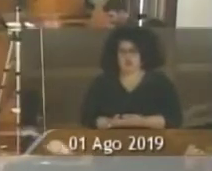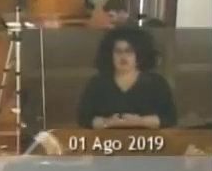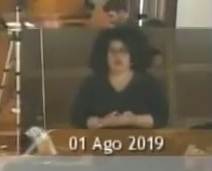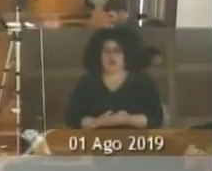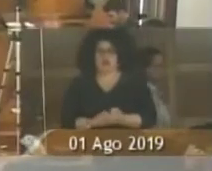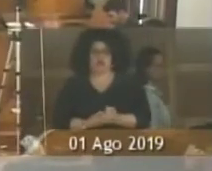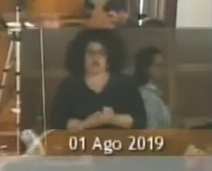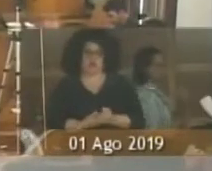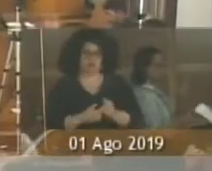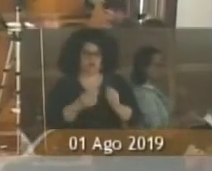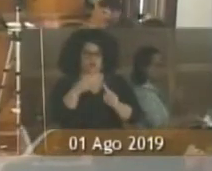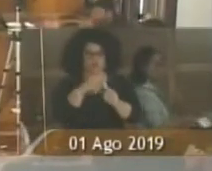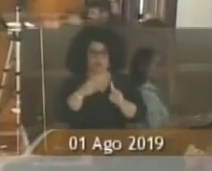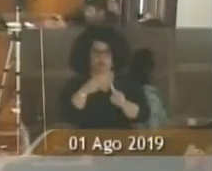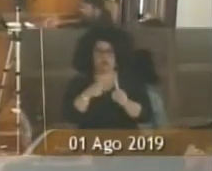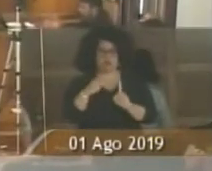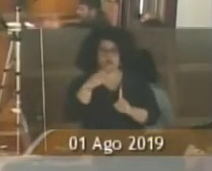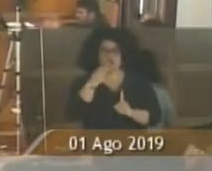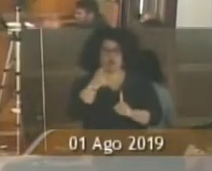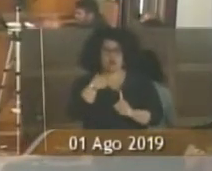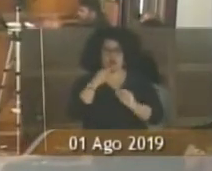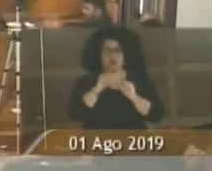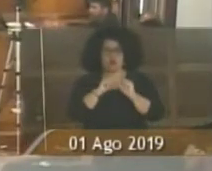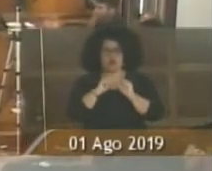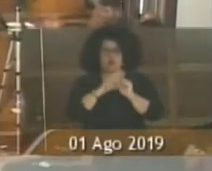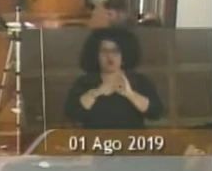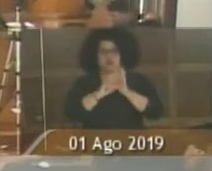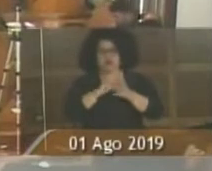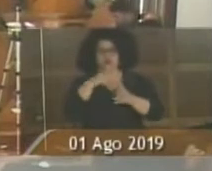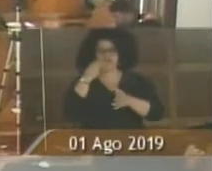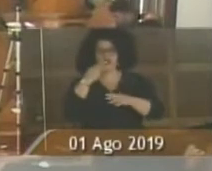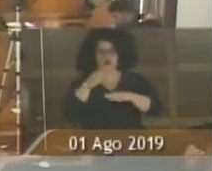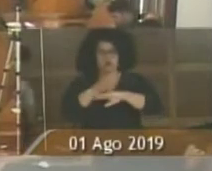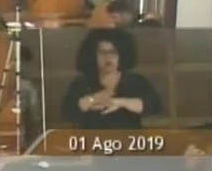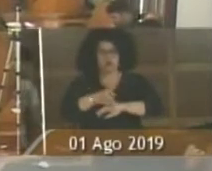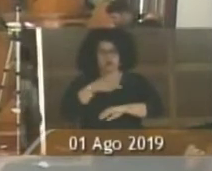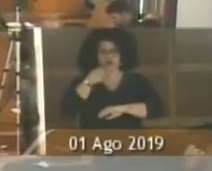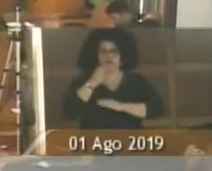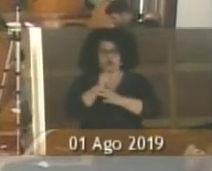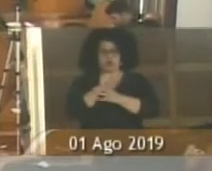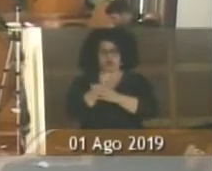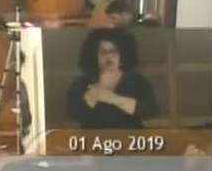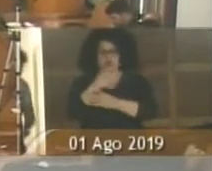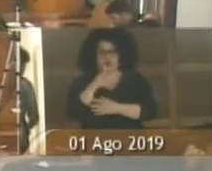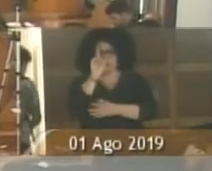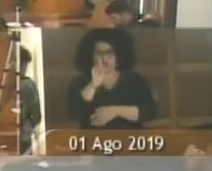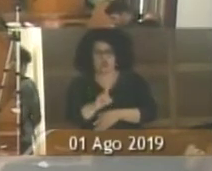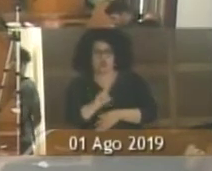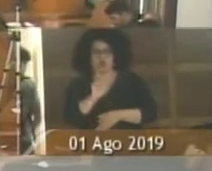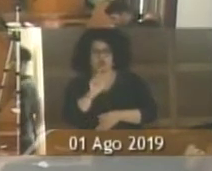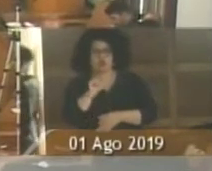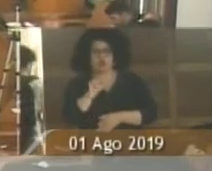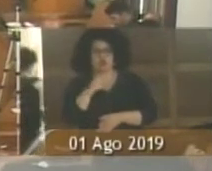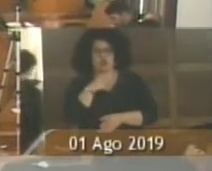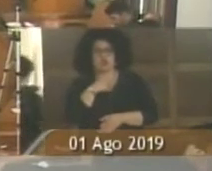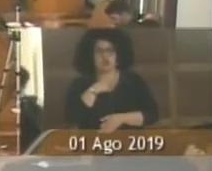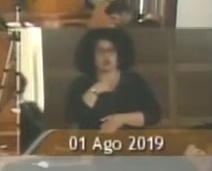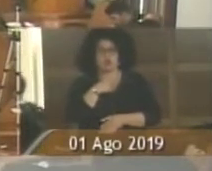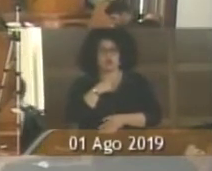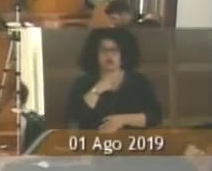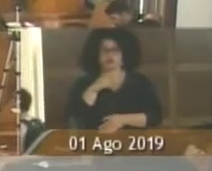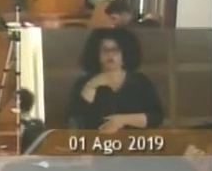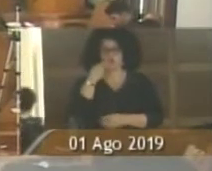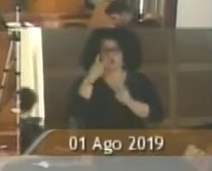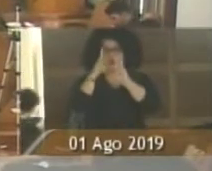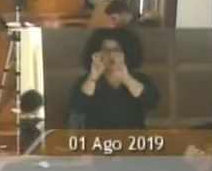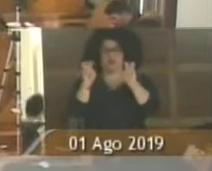Claudinho, só porque foi uma fala que eu fiz ali, eu vi que os vereadores entraram em defesa, que é direito deles... O que eu estou falando não é